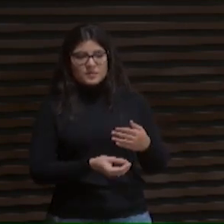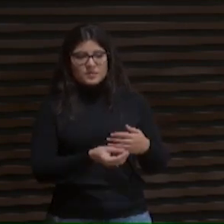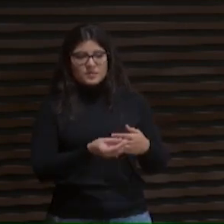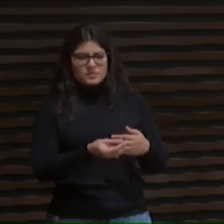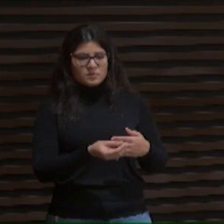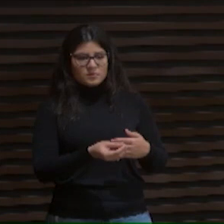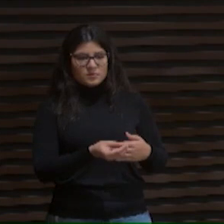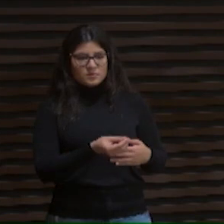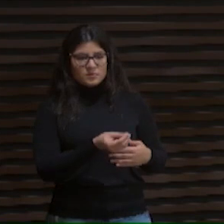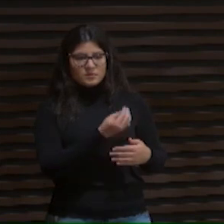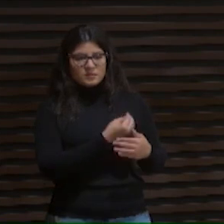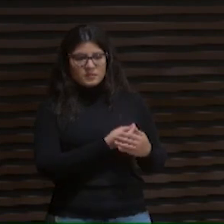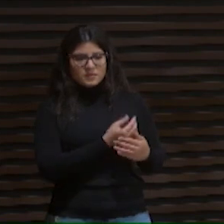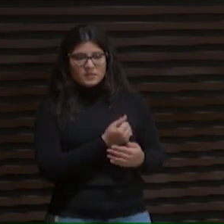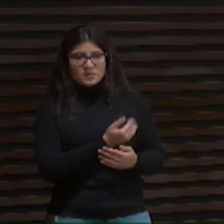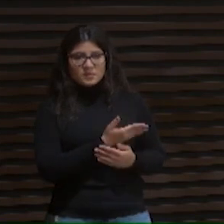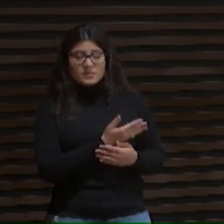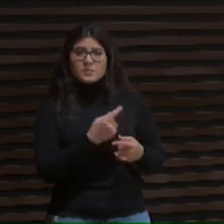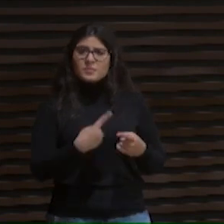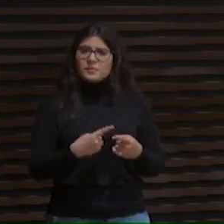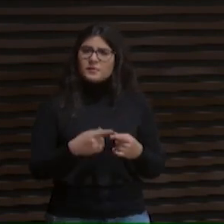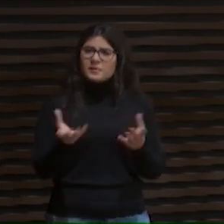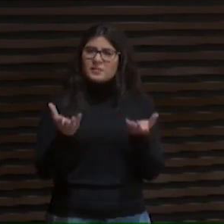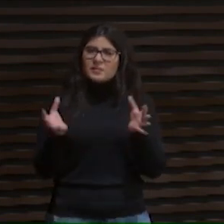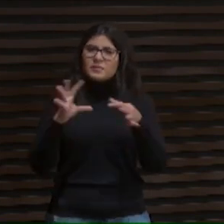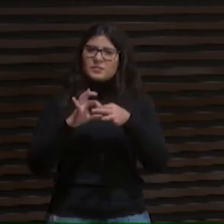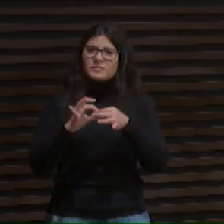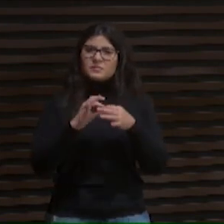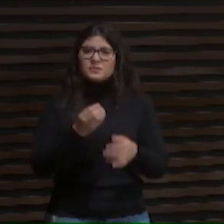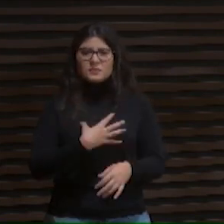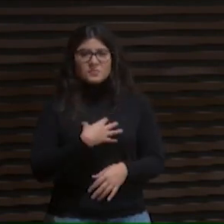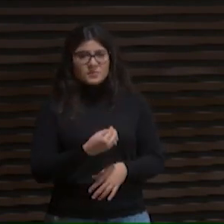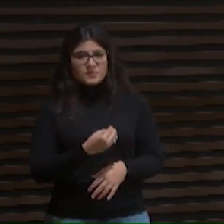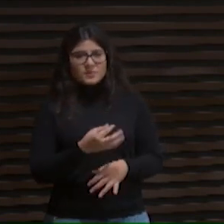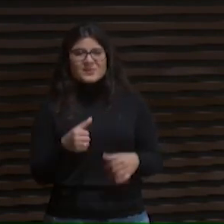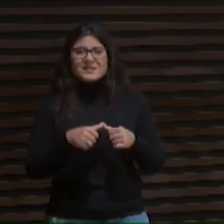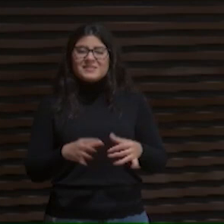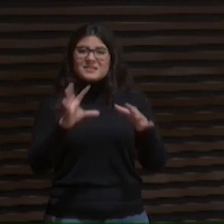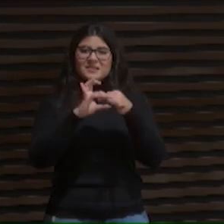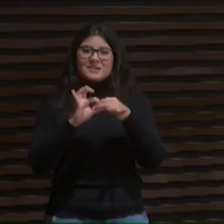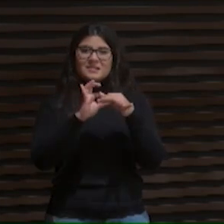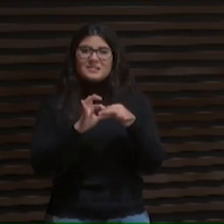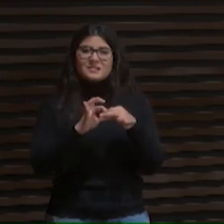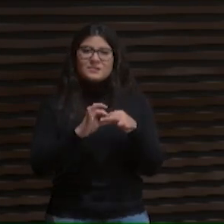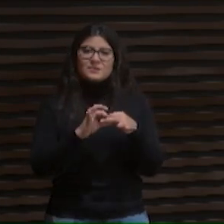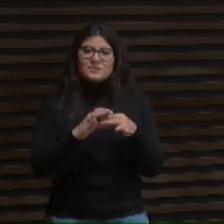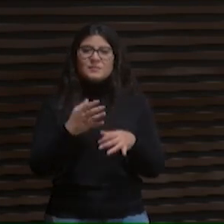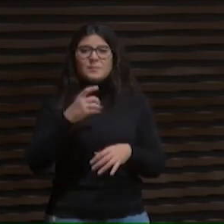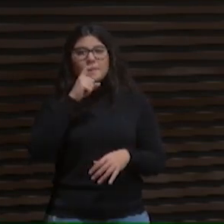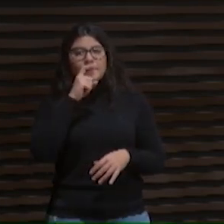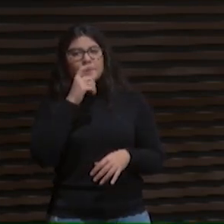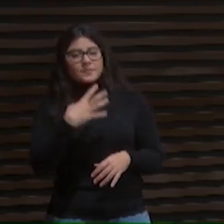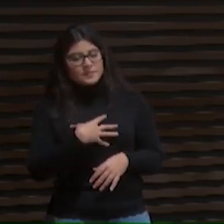Porque Ele quer um relacionamento com o Filho. Essa relação é de pai e